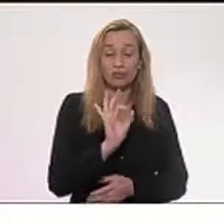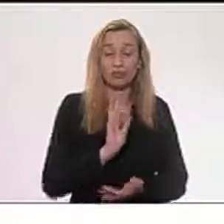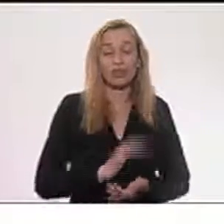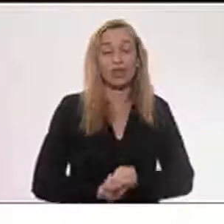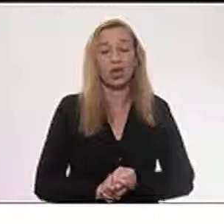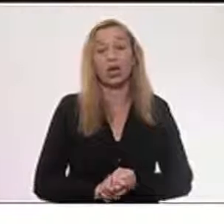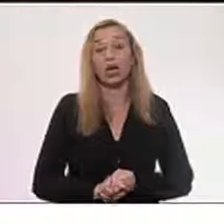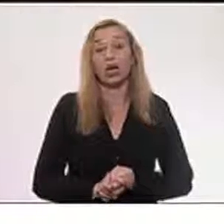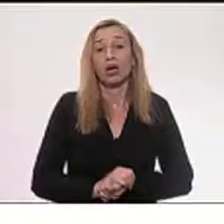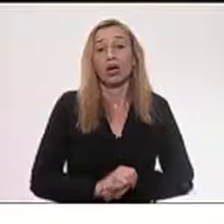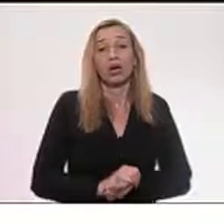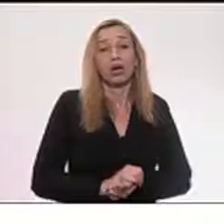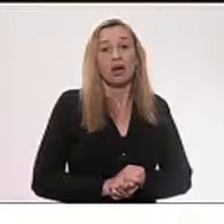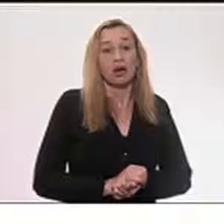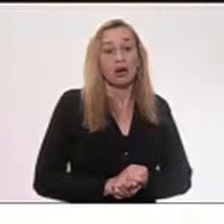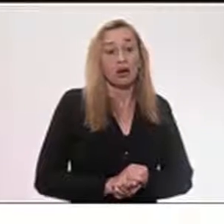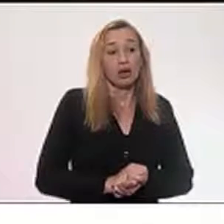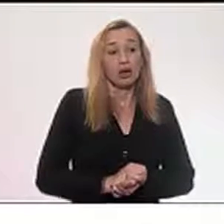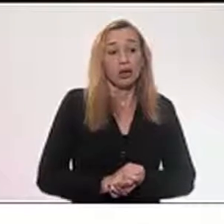Esse